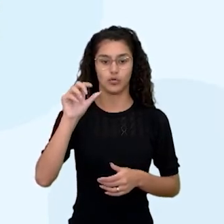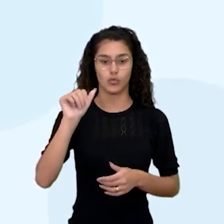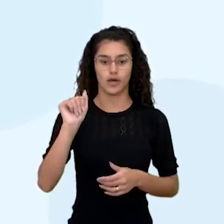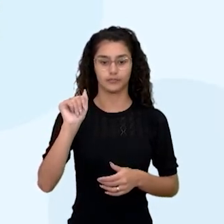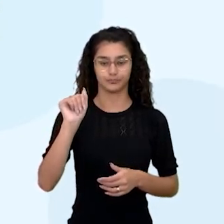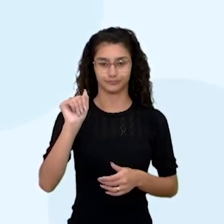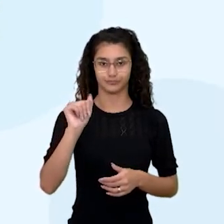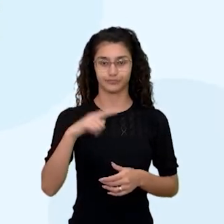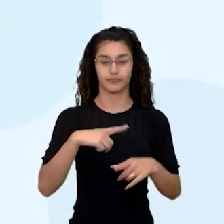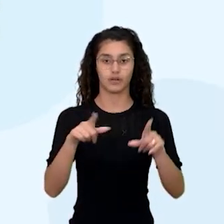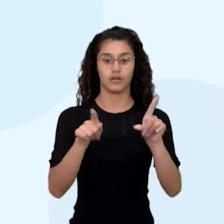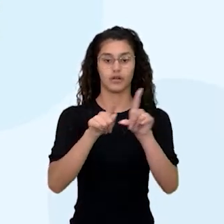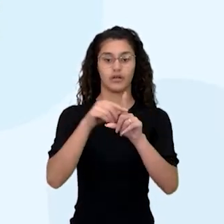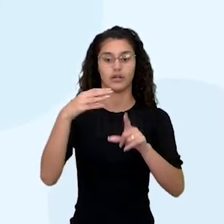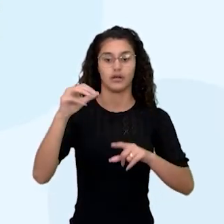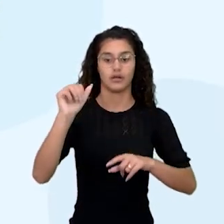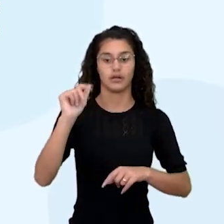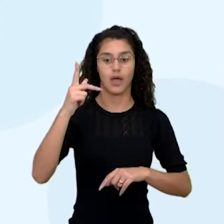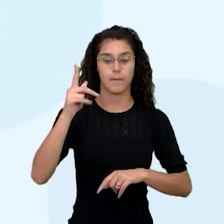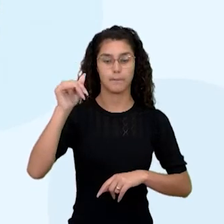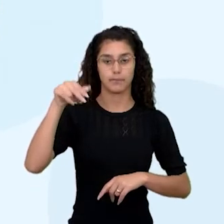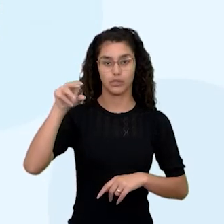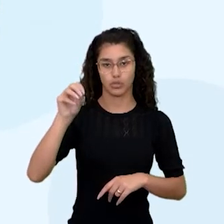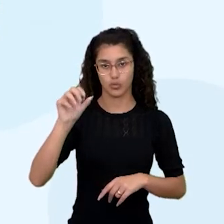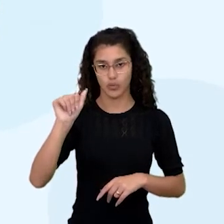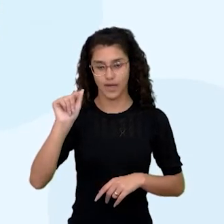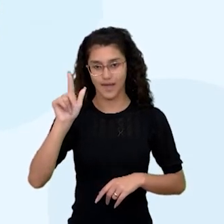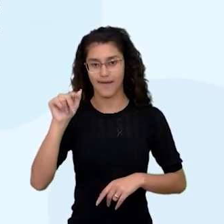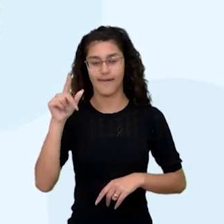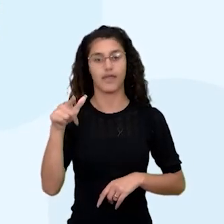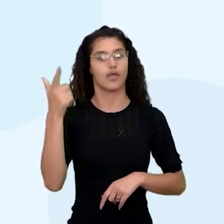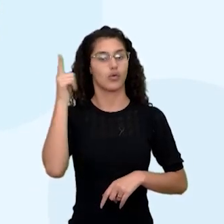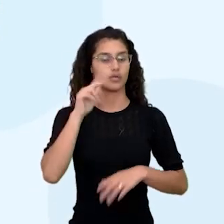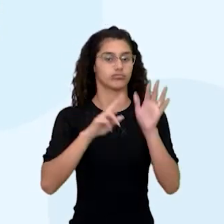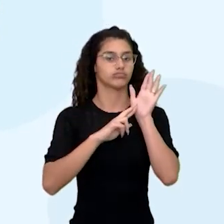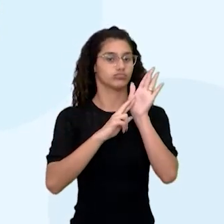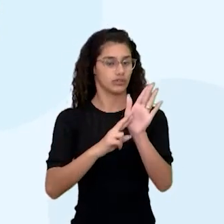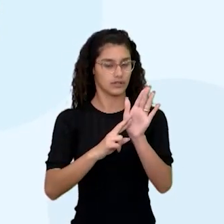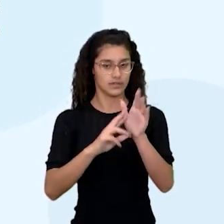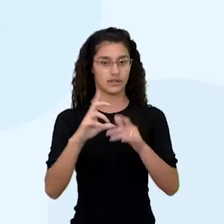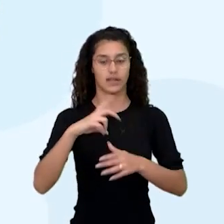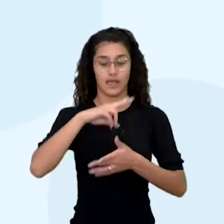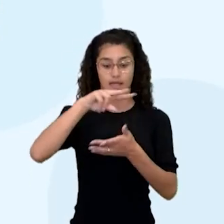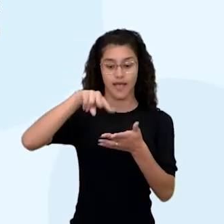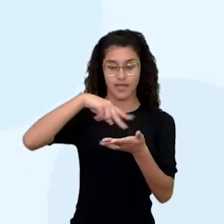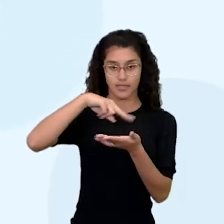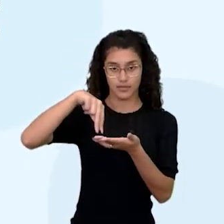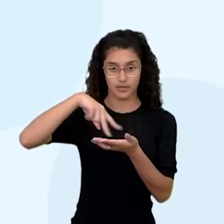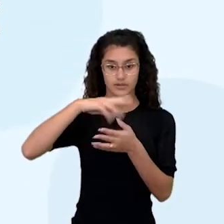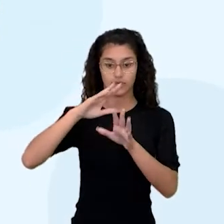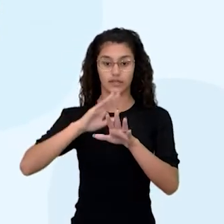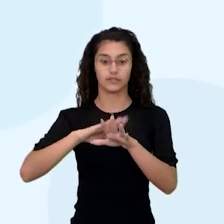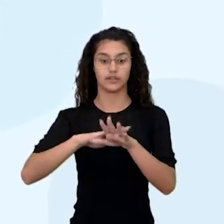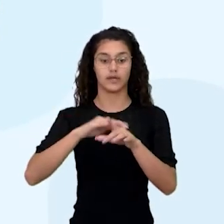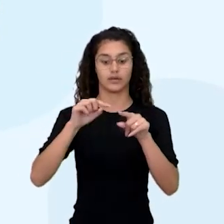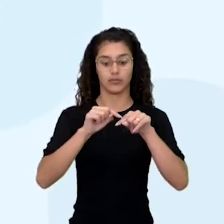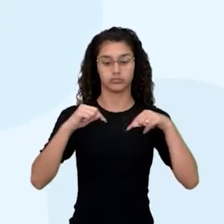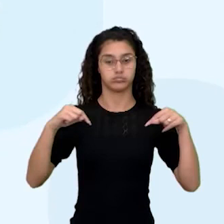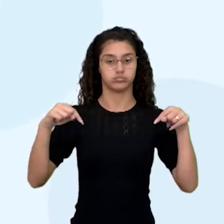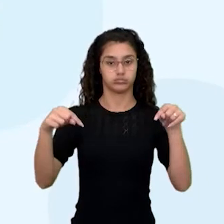utilizam, mas a Capinauá é uma que eu consigo fazer a referência. É uma dança, então, que eles fazem em